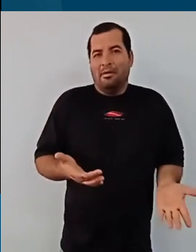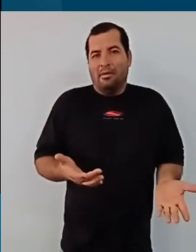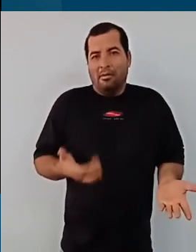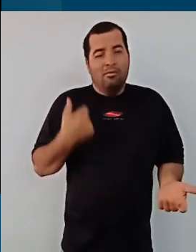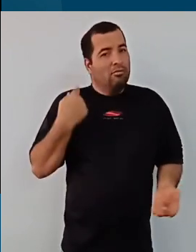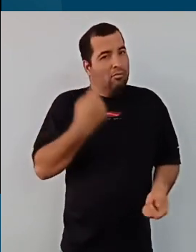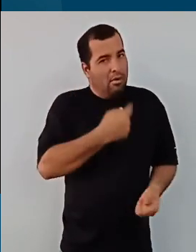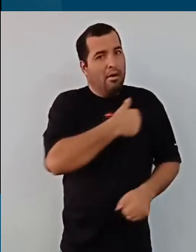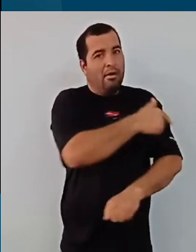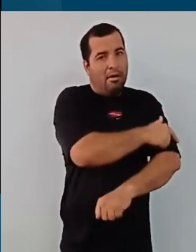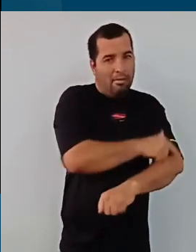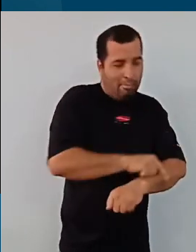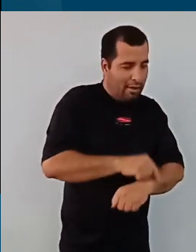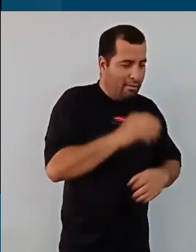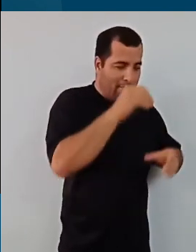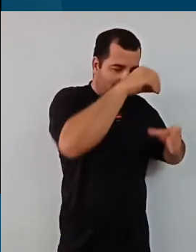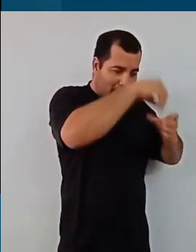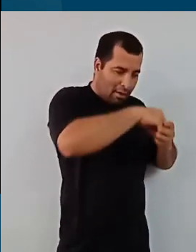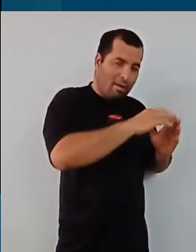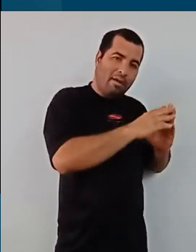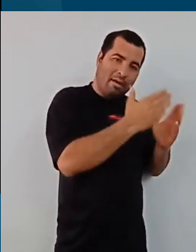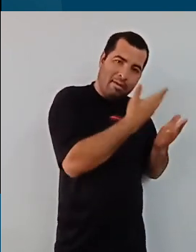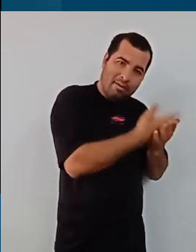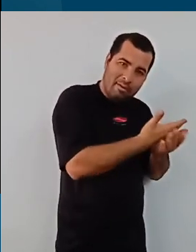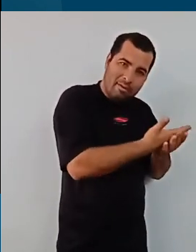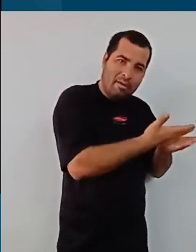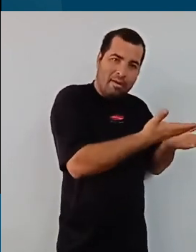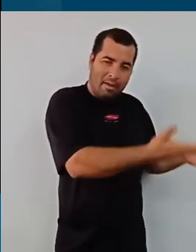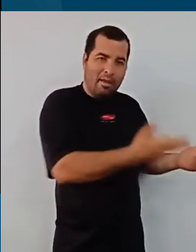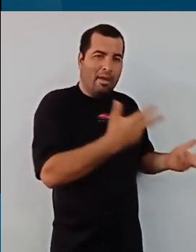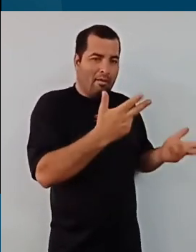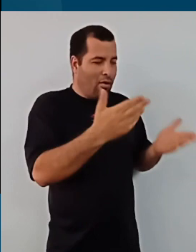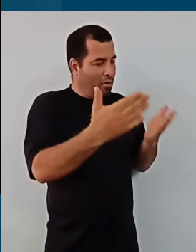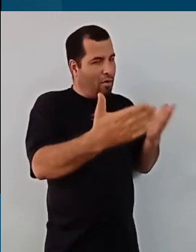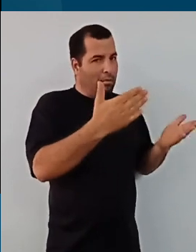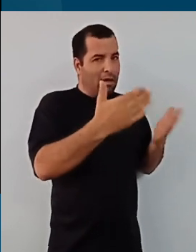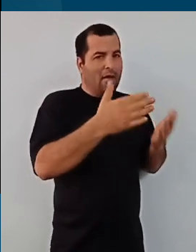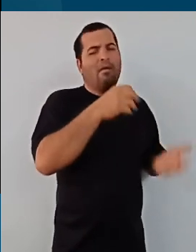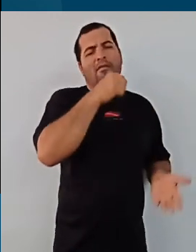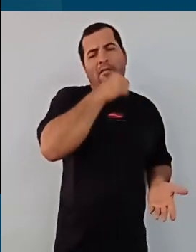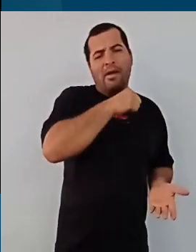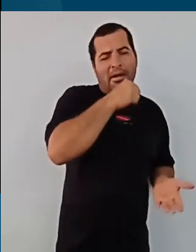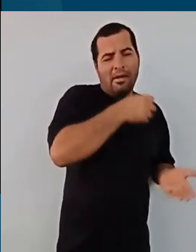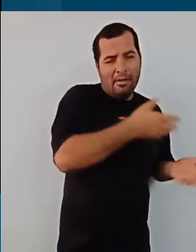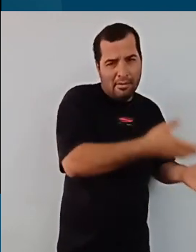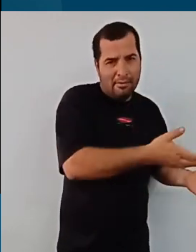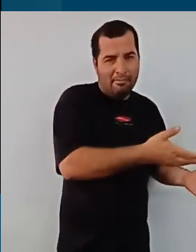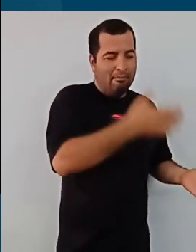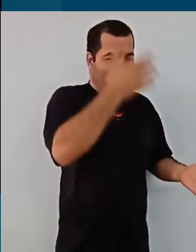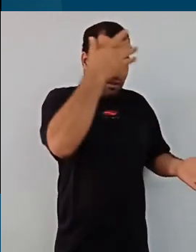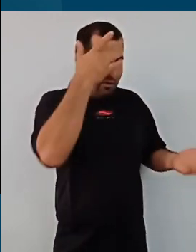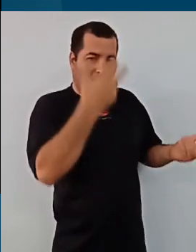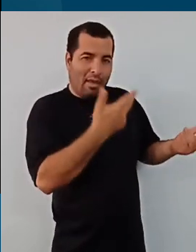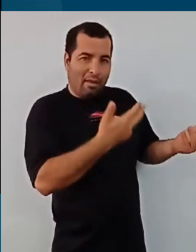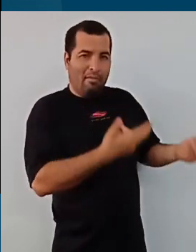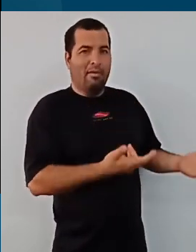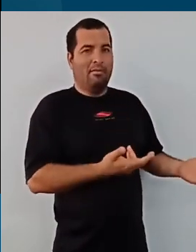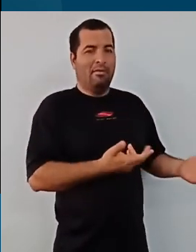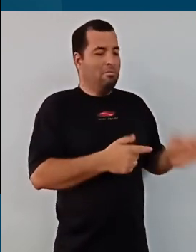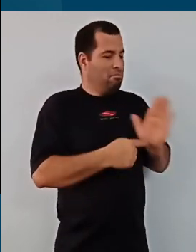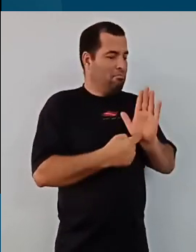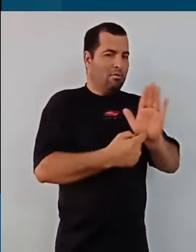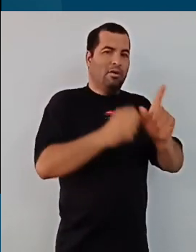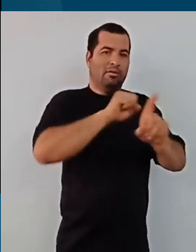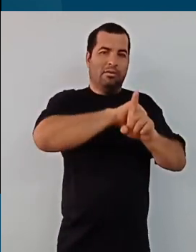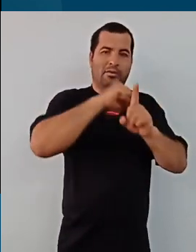senhora, essa velha senhora, porque ela é um reflexo da sociedade na